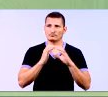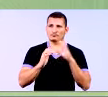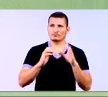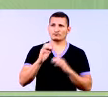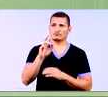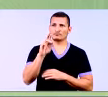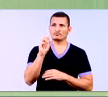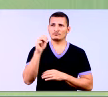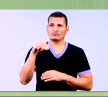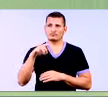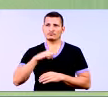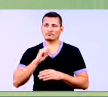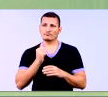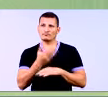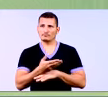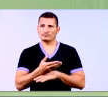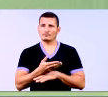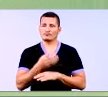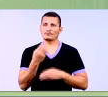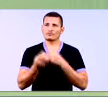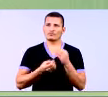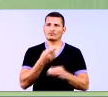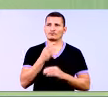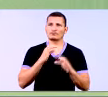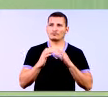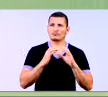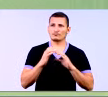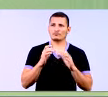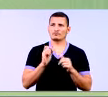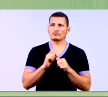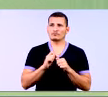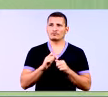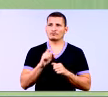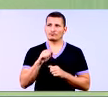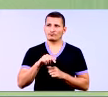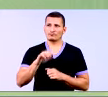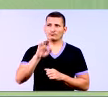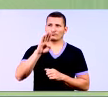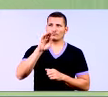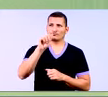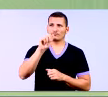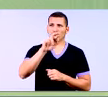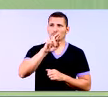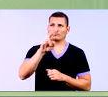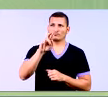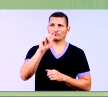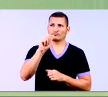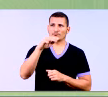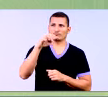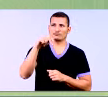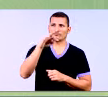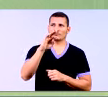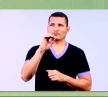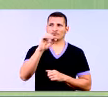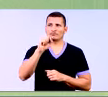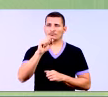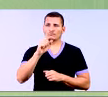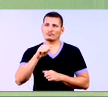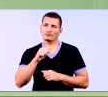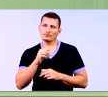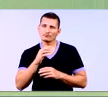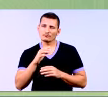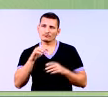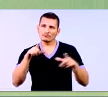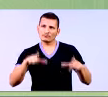dela. E como é que essa comunicação se faz? Através dos barramentos. A gente viu lá na primeira aula o que é o barramento. São simplesmente as trilhas que